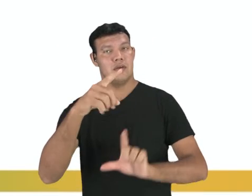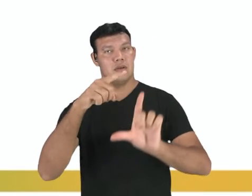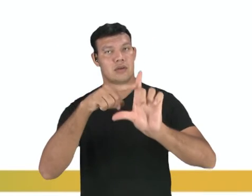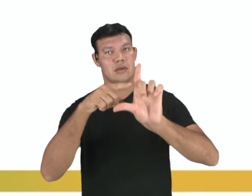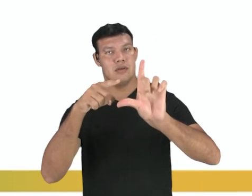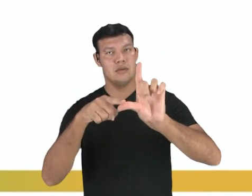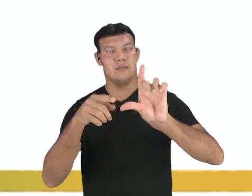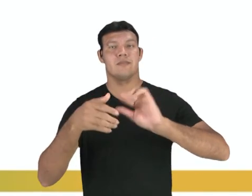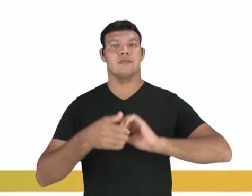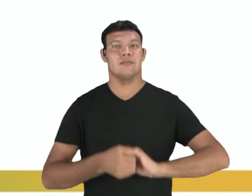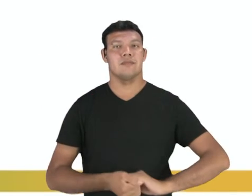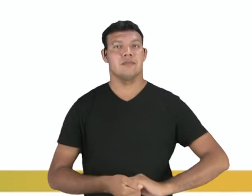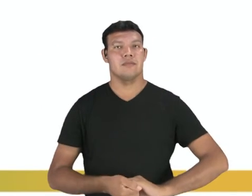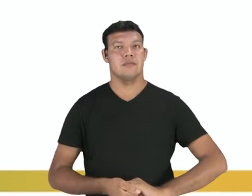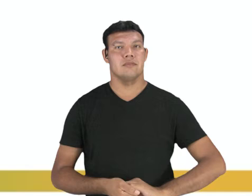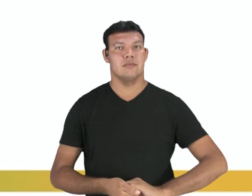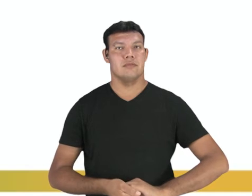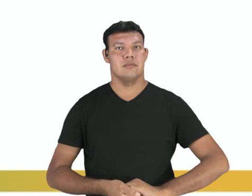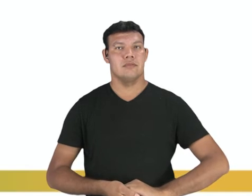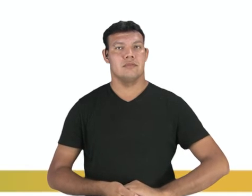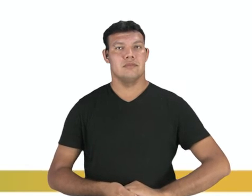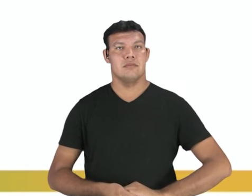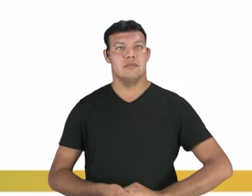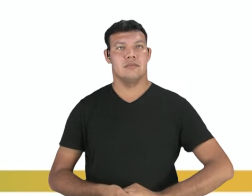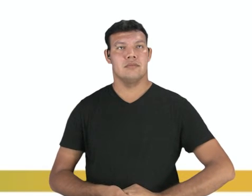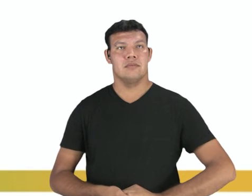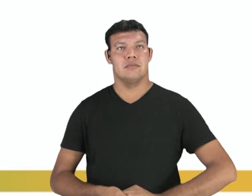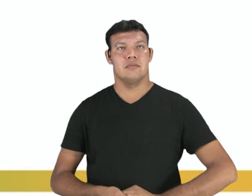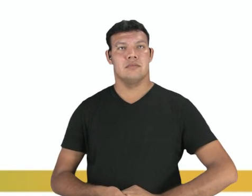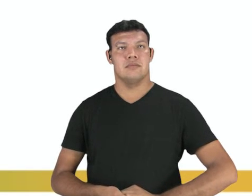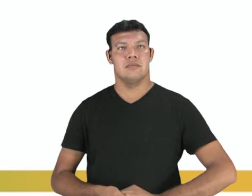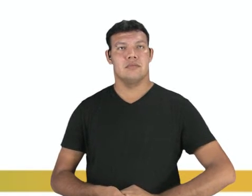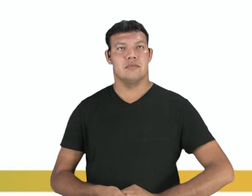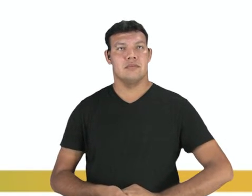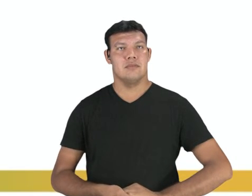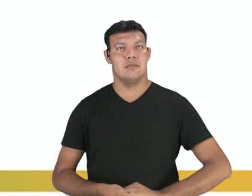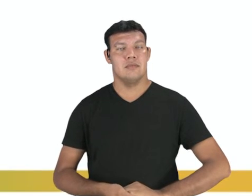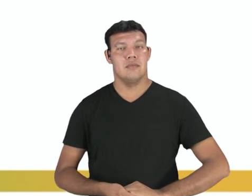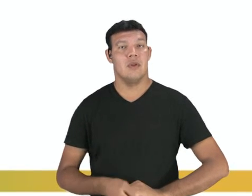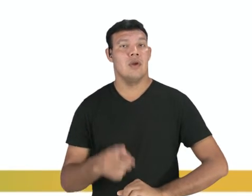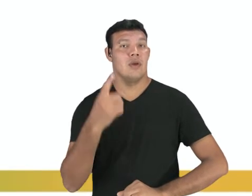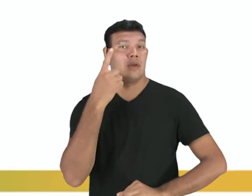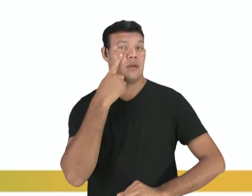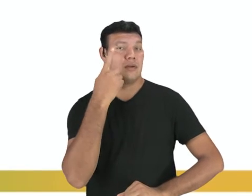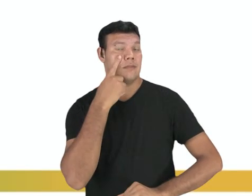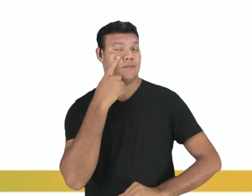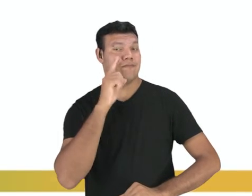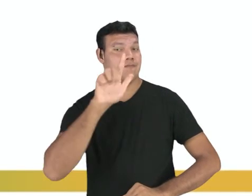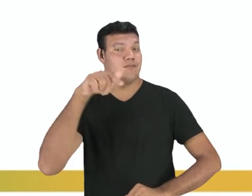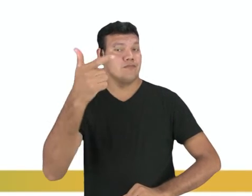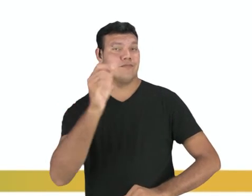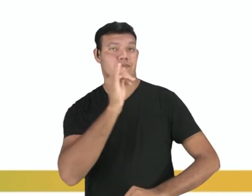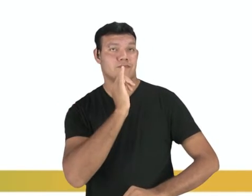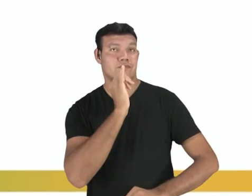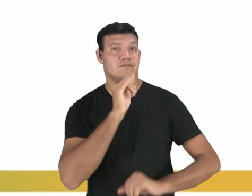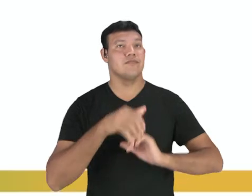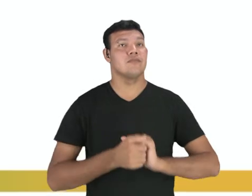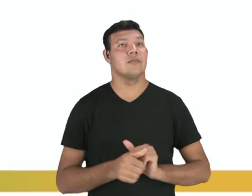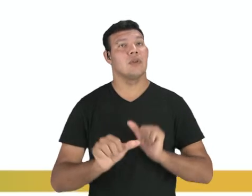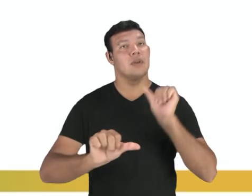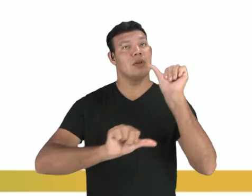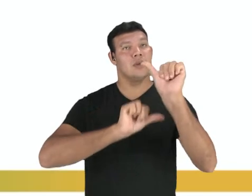84 graus E aí e olha outro exemplo conversa